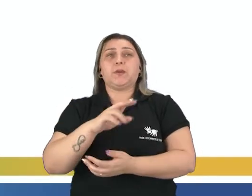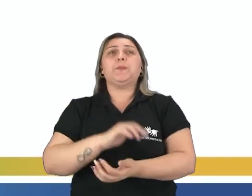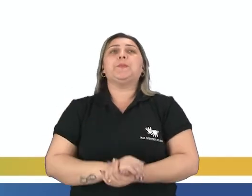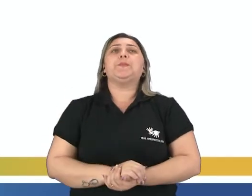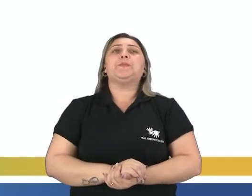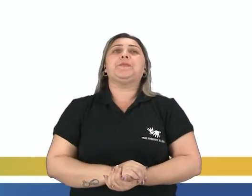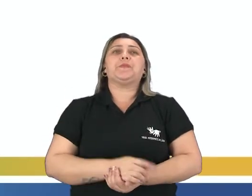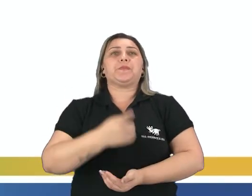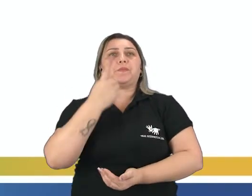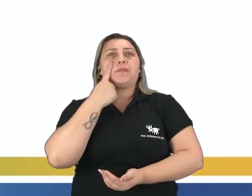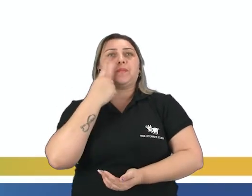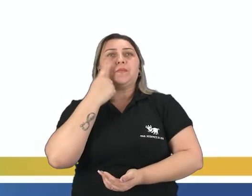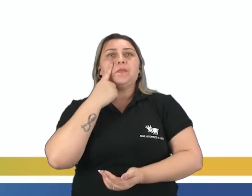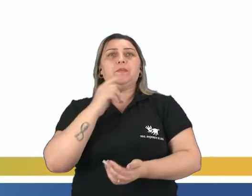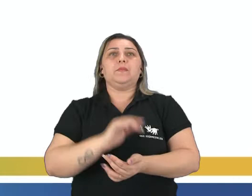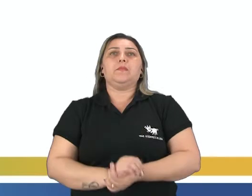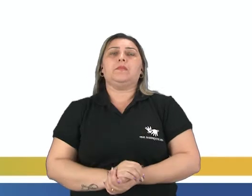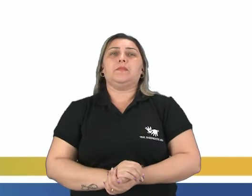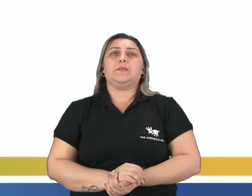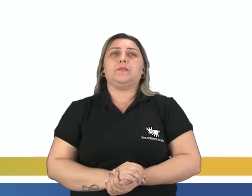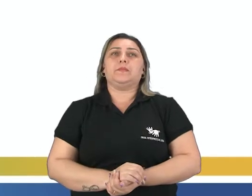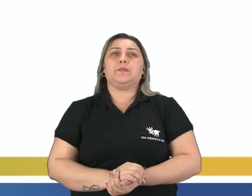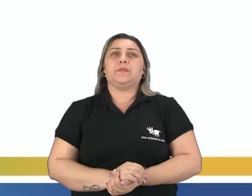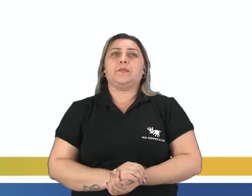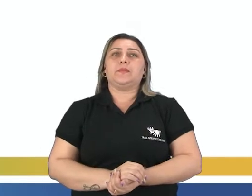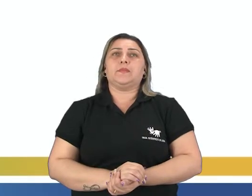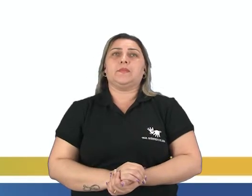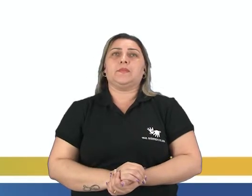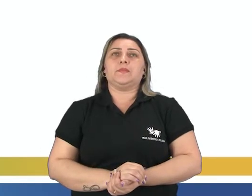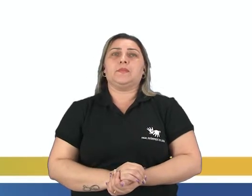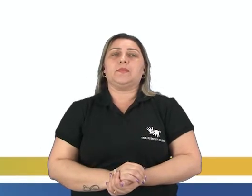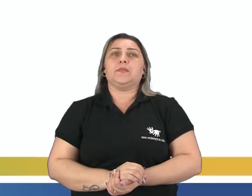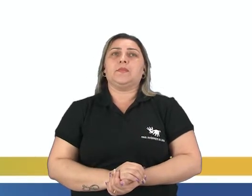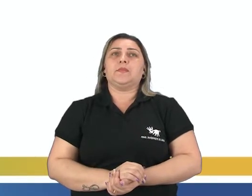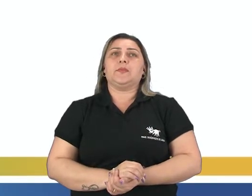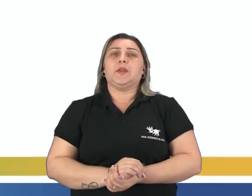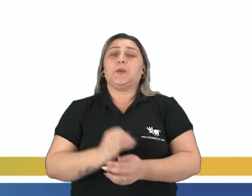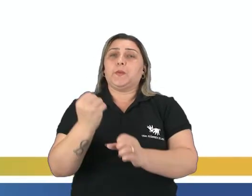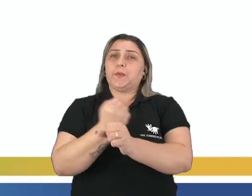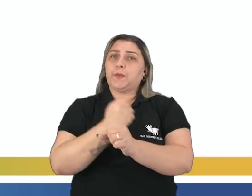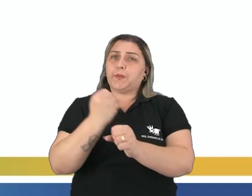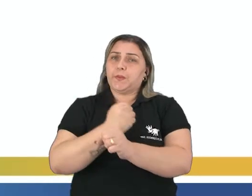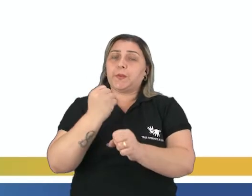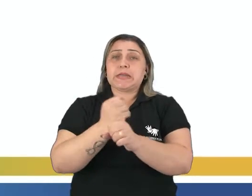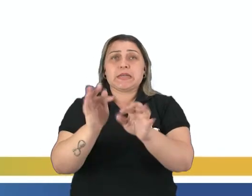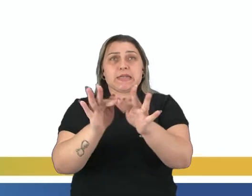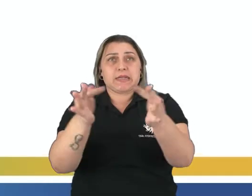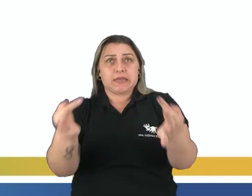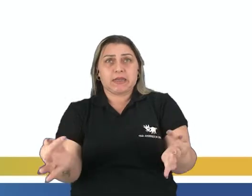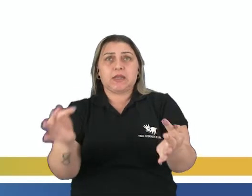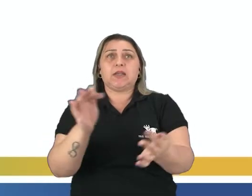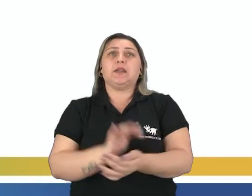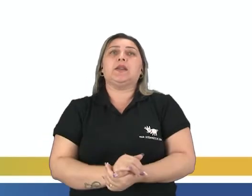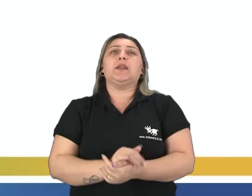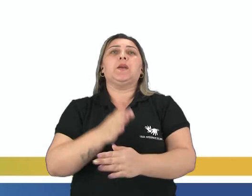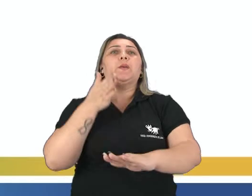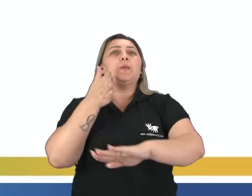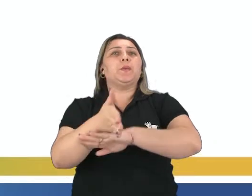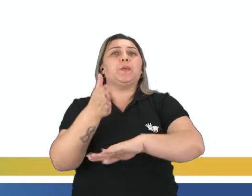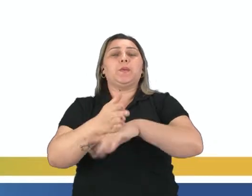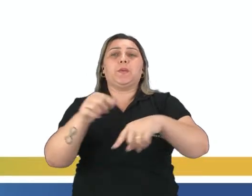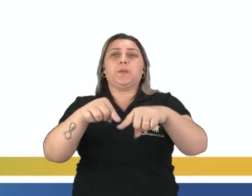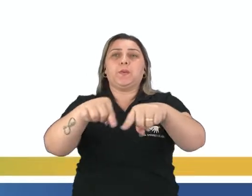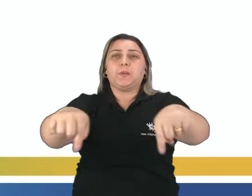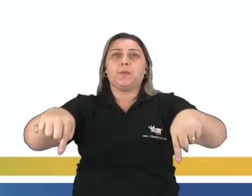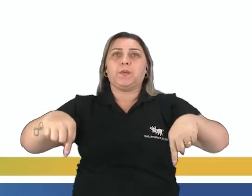assim. Olha só, nesse espaço teatral, como nós já falamos antes, era uma construção bastante simples, frequentemente em